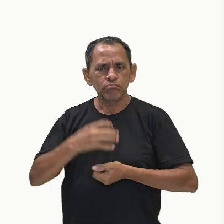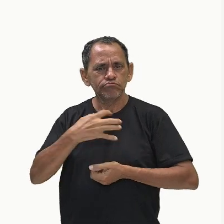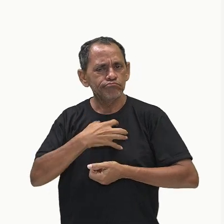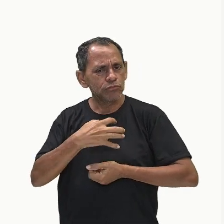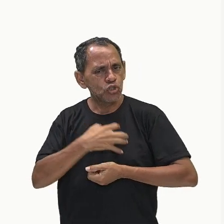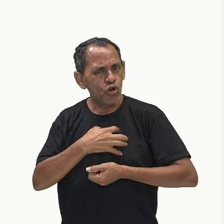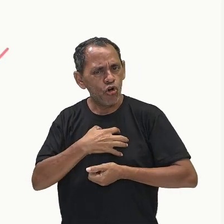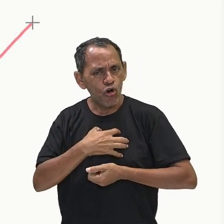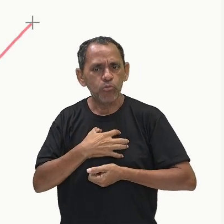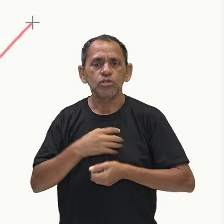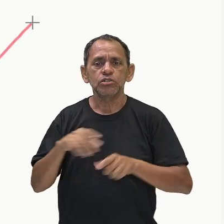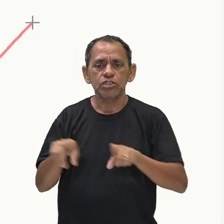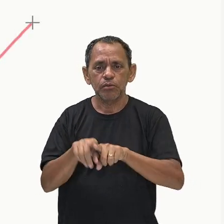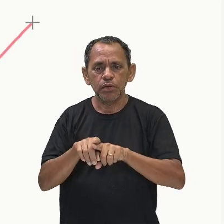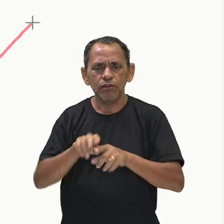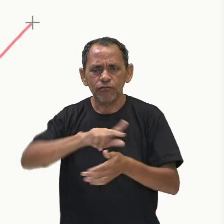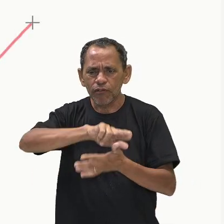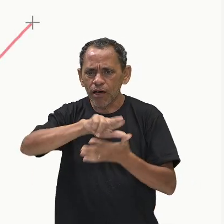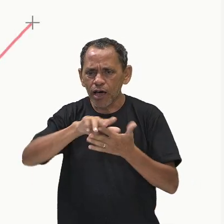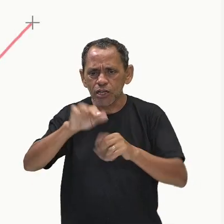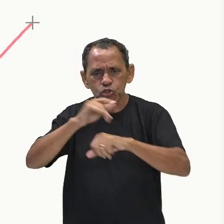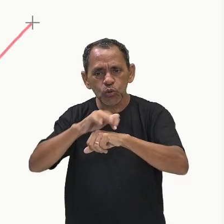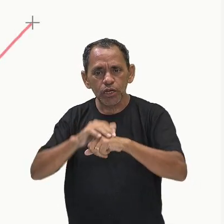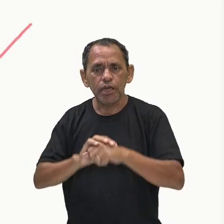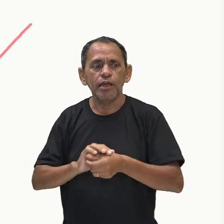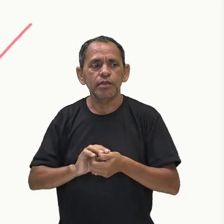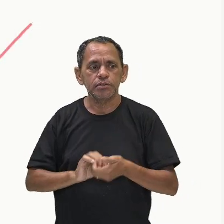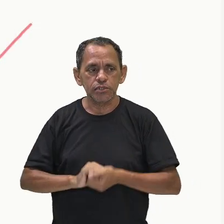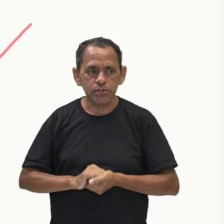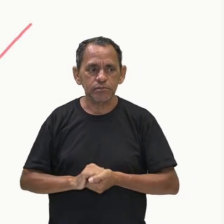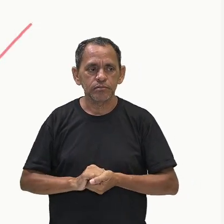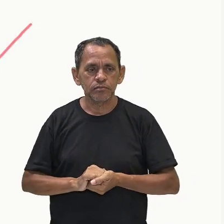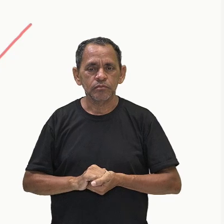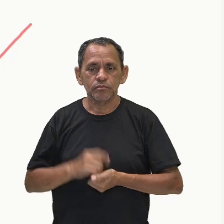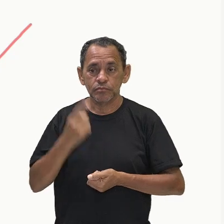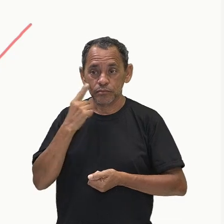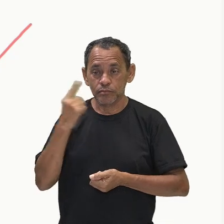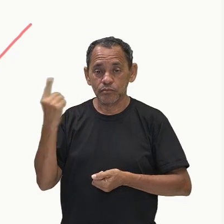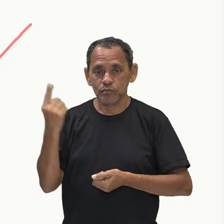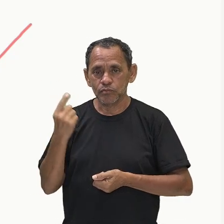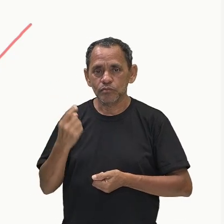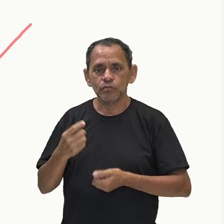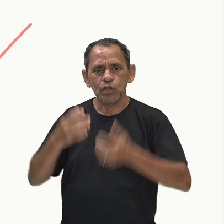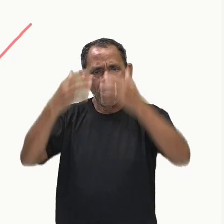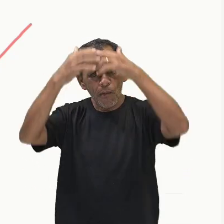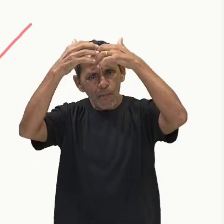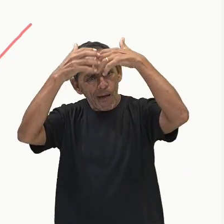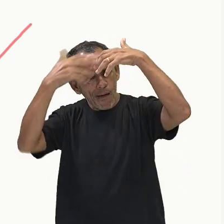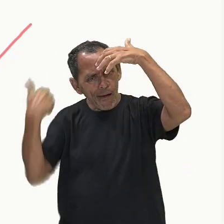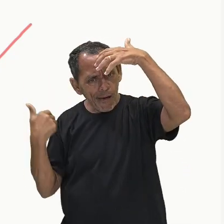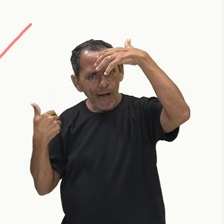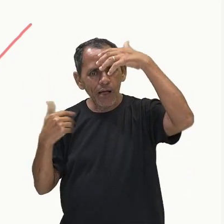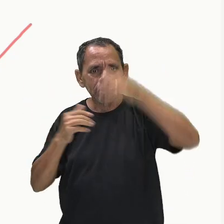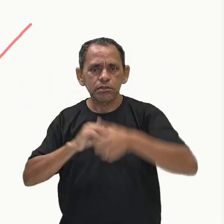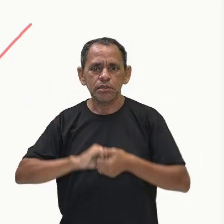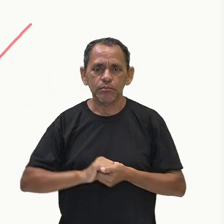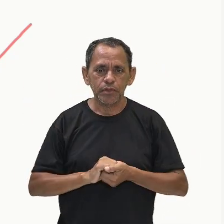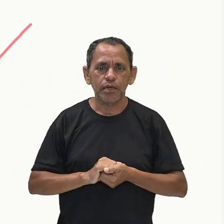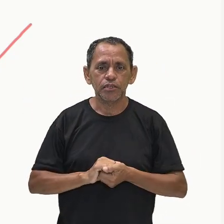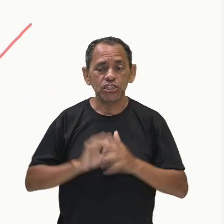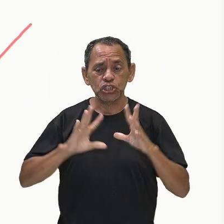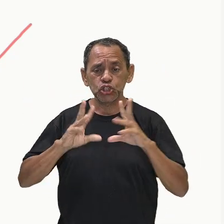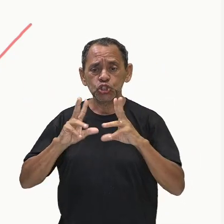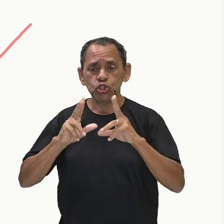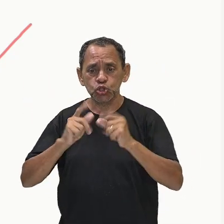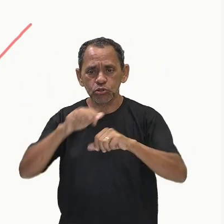são ali de várias doenças, Alzheimer, doenças de Parkinson, o AVC, e aqui todos eles